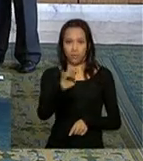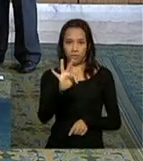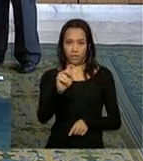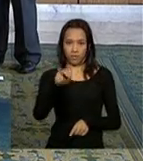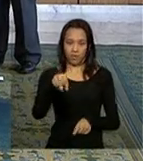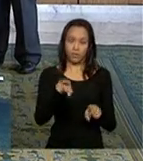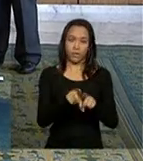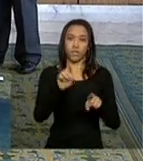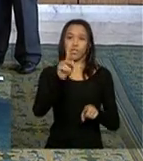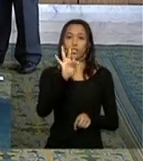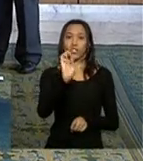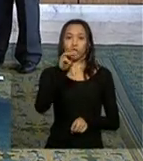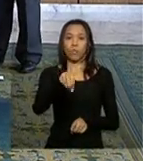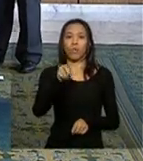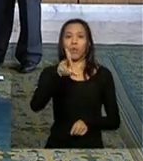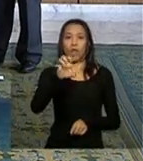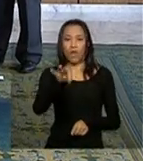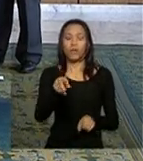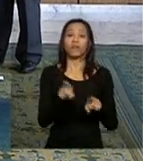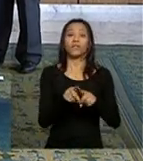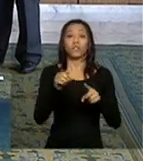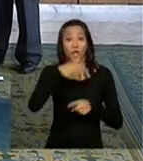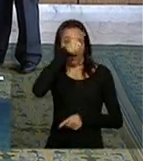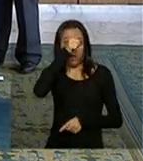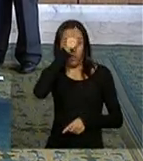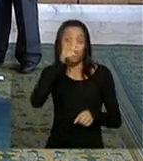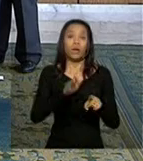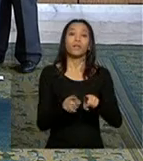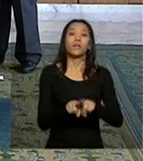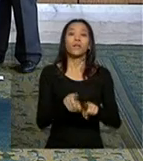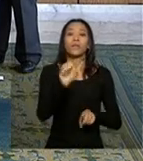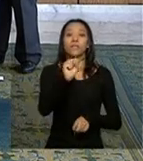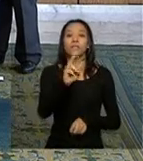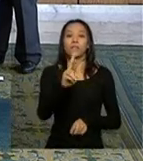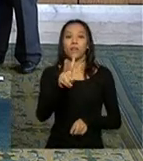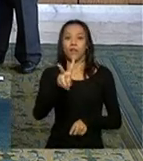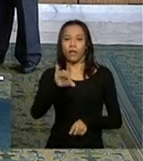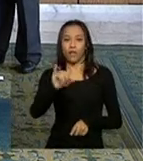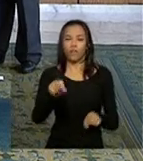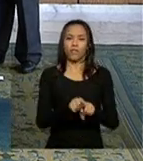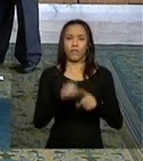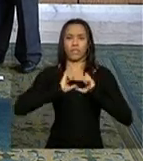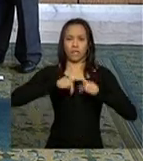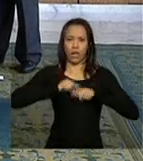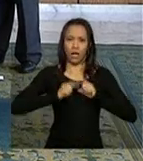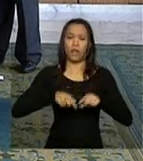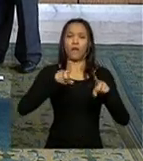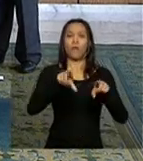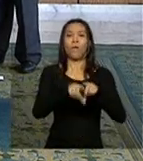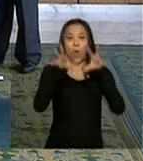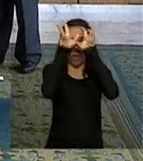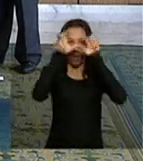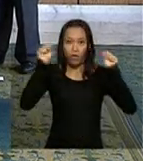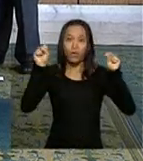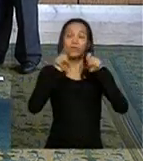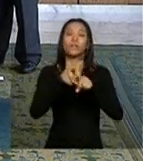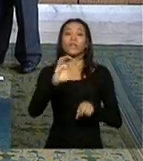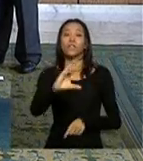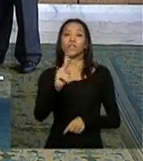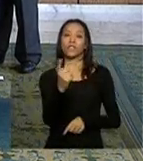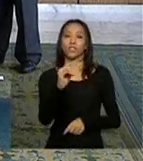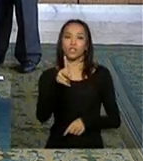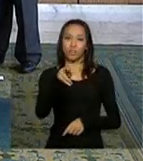Timor-Leste, Estônia, Alemanha, Sérvia, Israel, Irlanda, Holanda, Chipre,